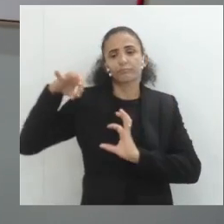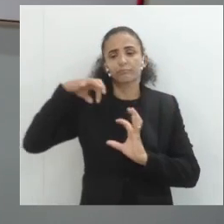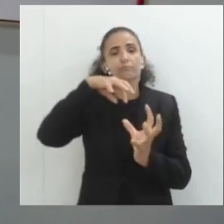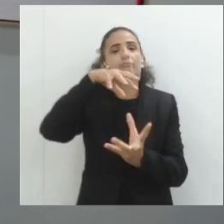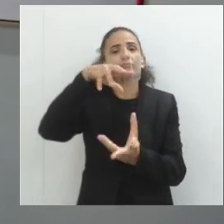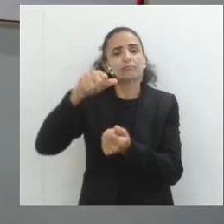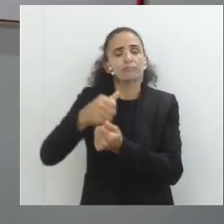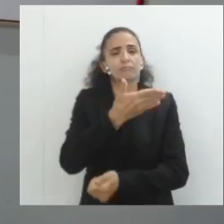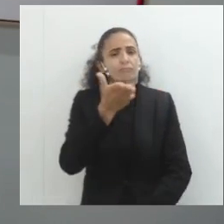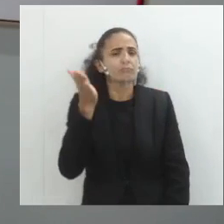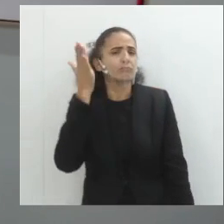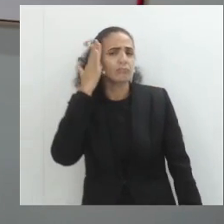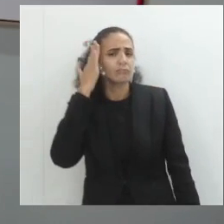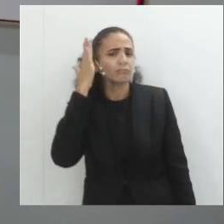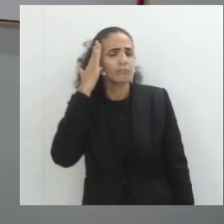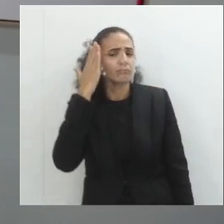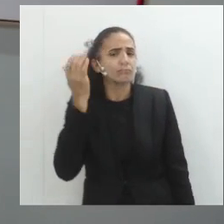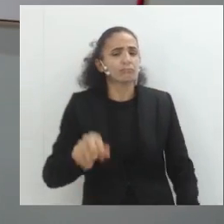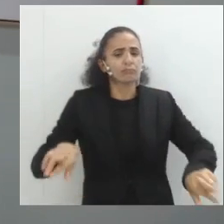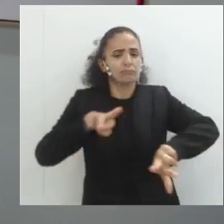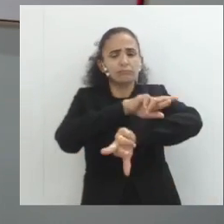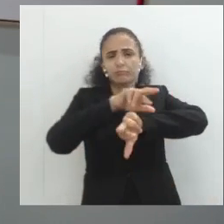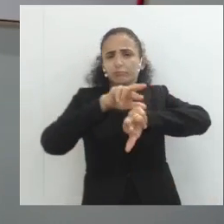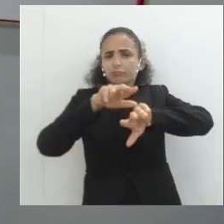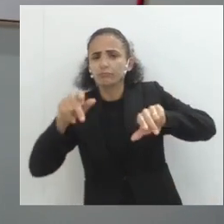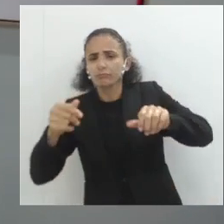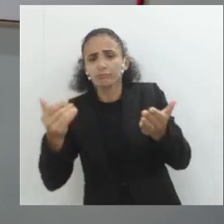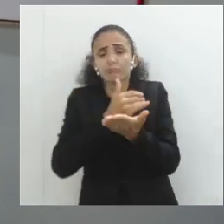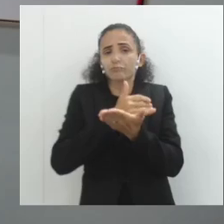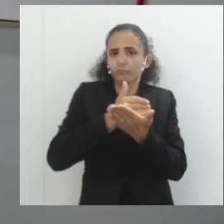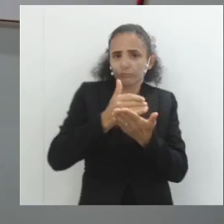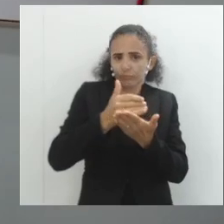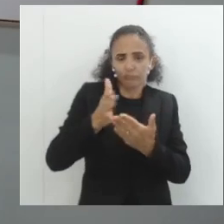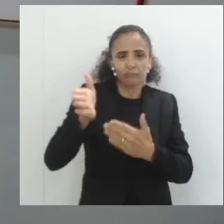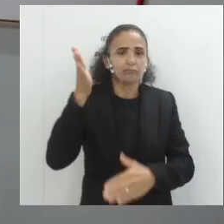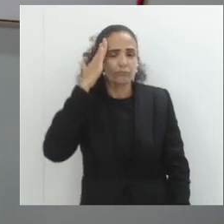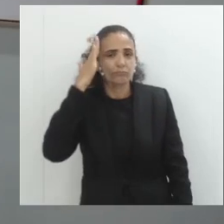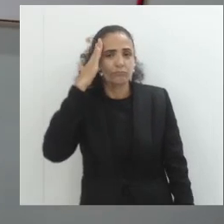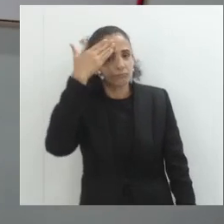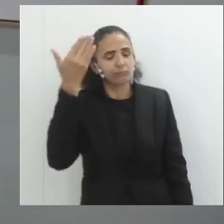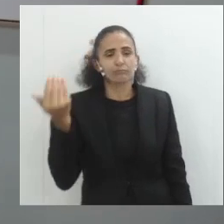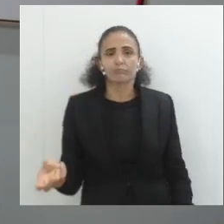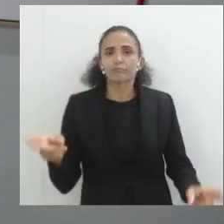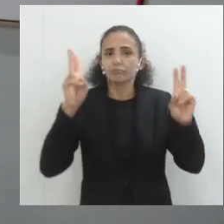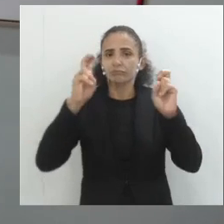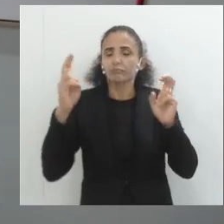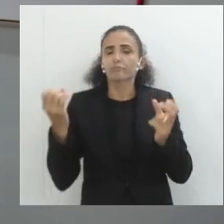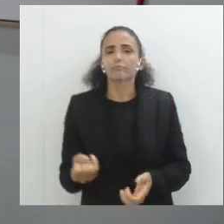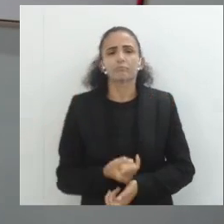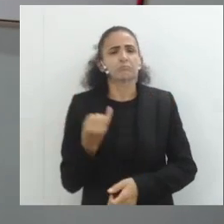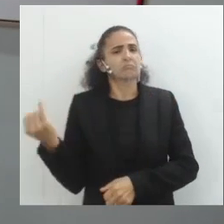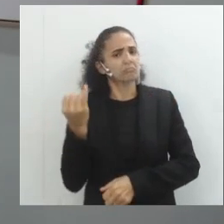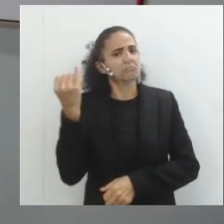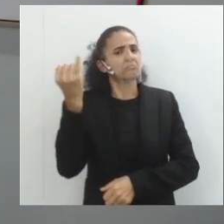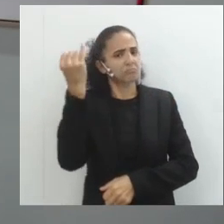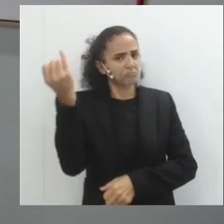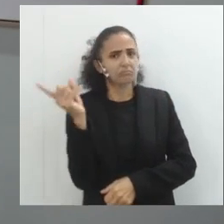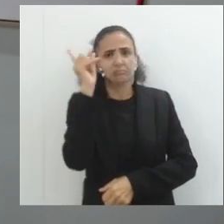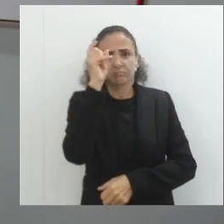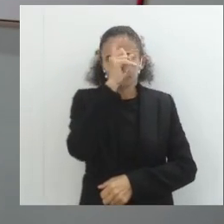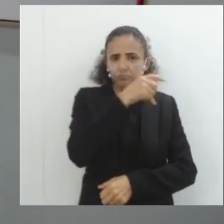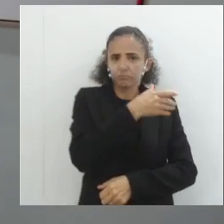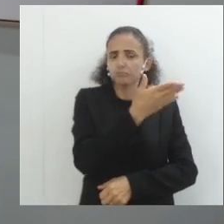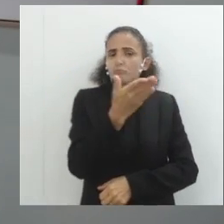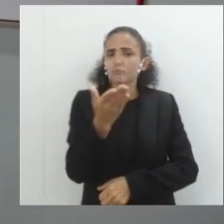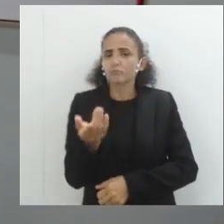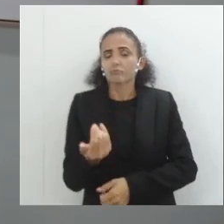internacionais para a gente entender a diversidade, a origem e a compreensão. É um tema muito delicado, é um tema muito complexo. E